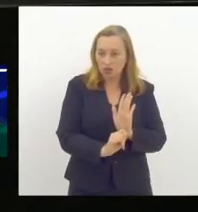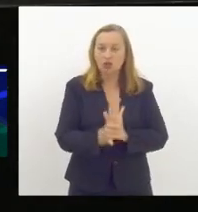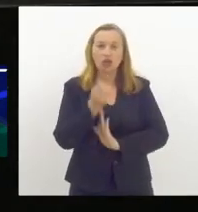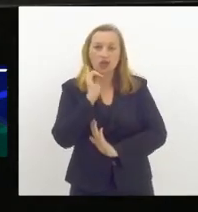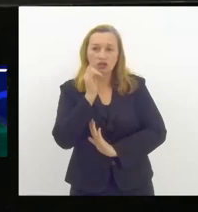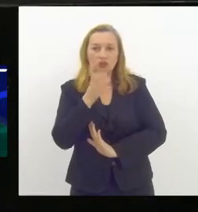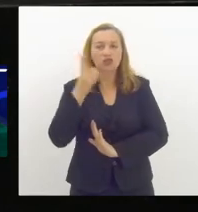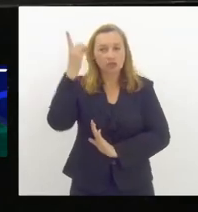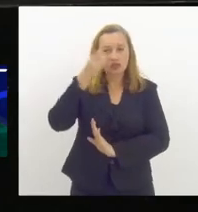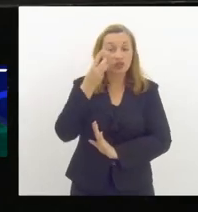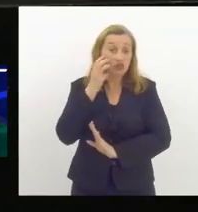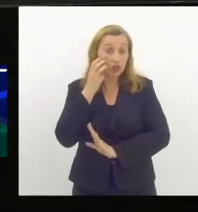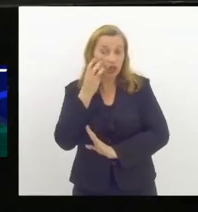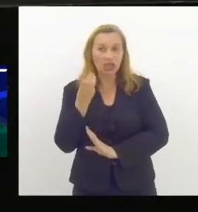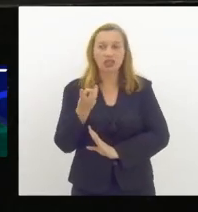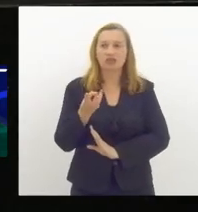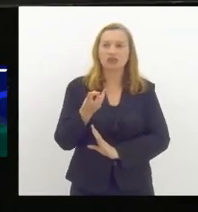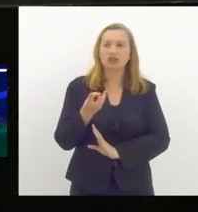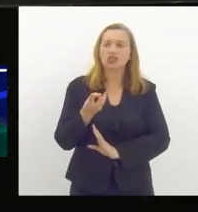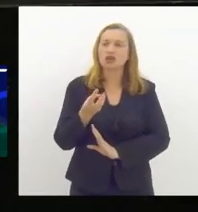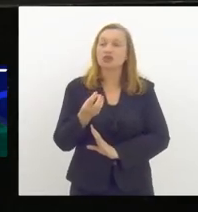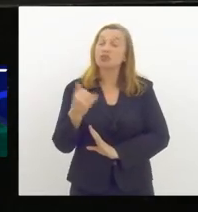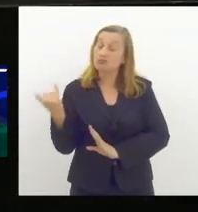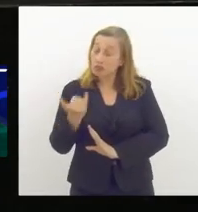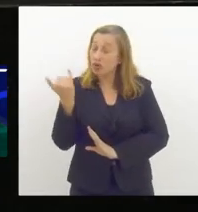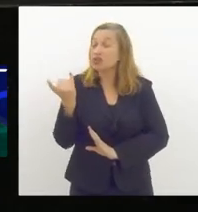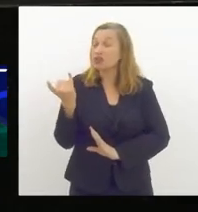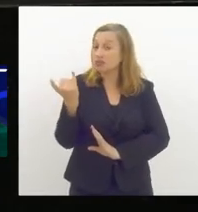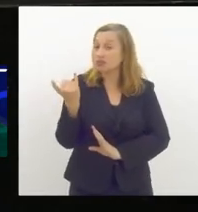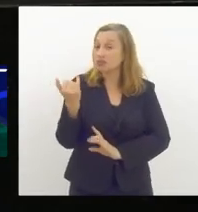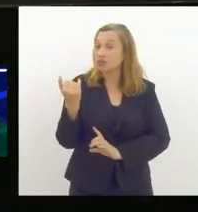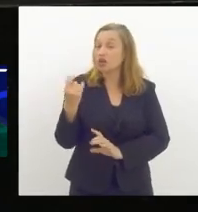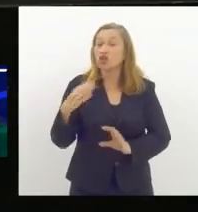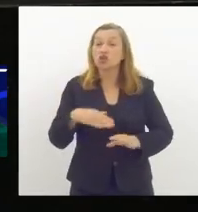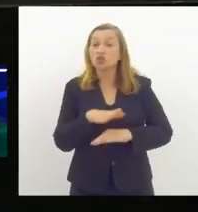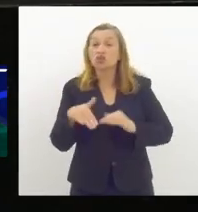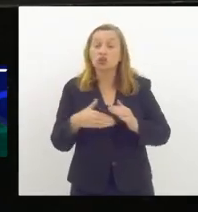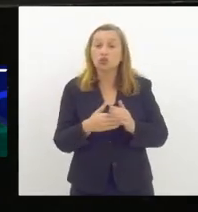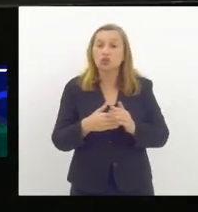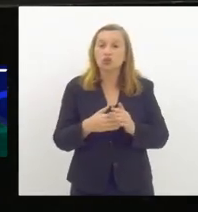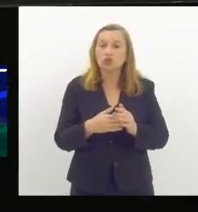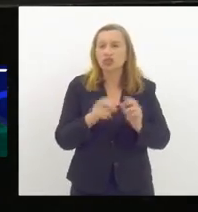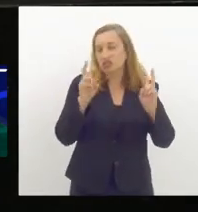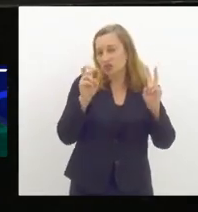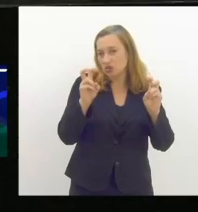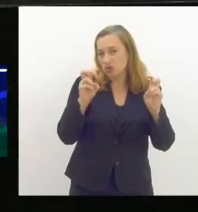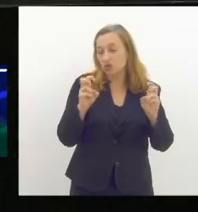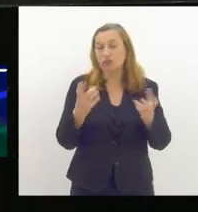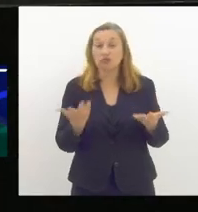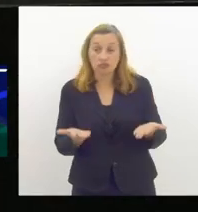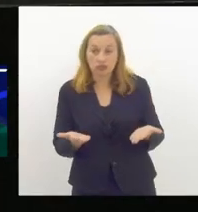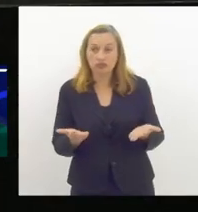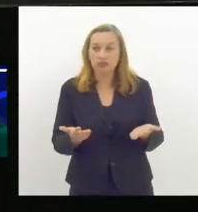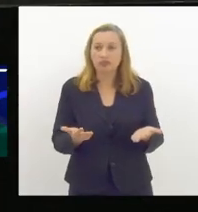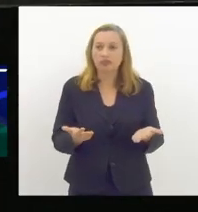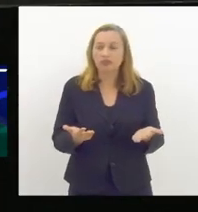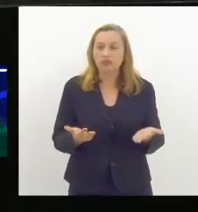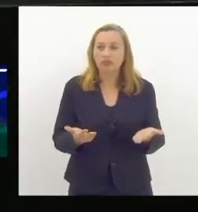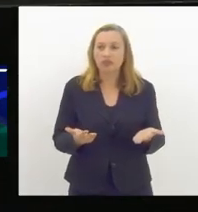relator o deputado waldeck e vai ser uma peça interessante cima que tem todos esses condicionais inclusive